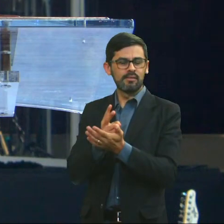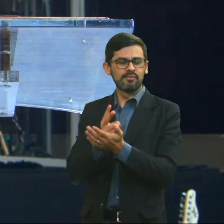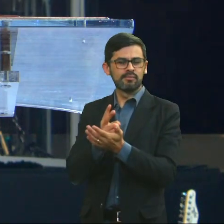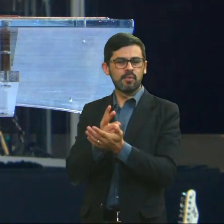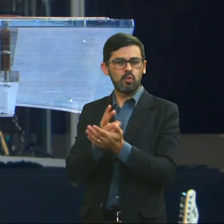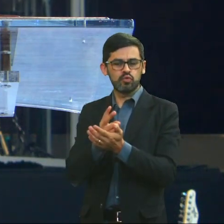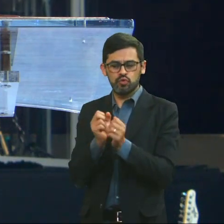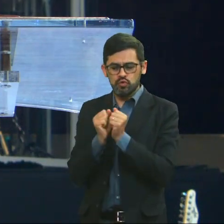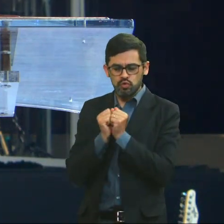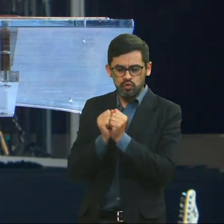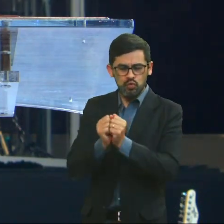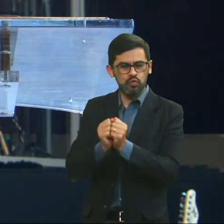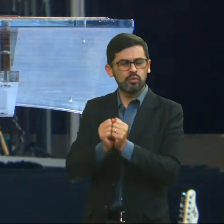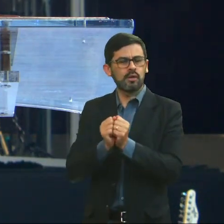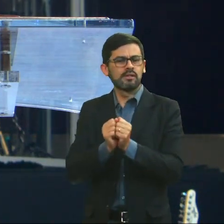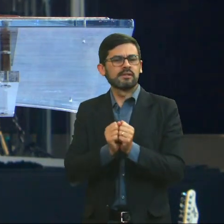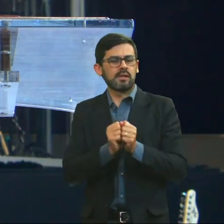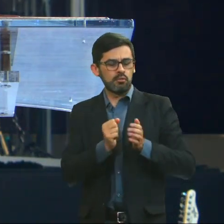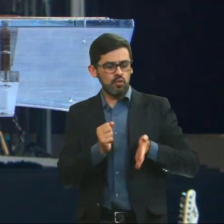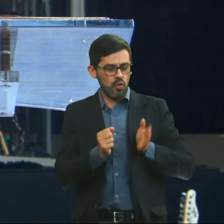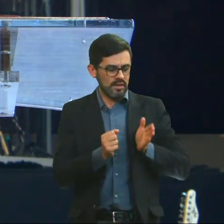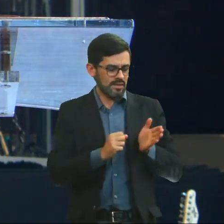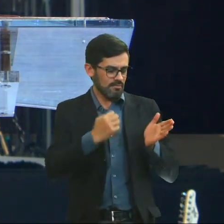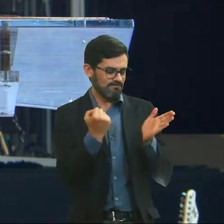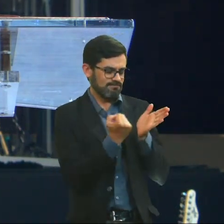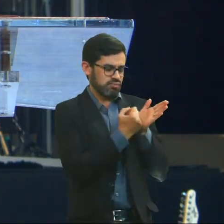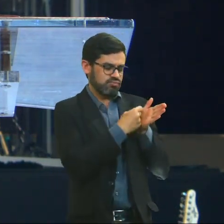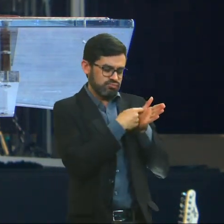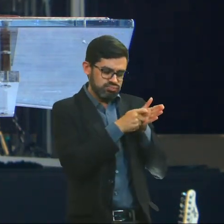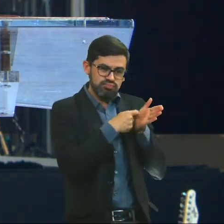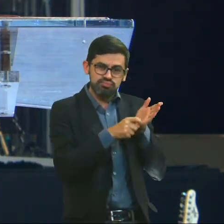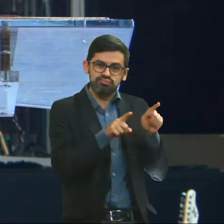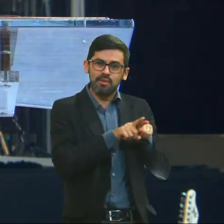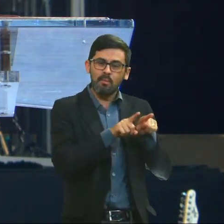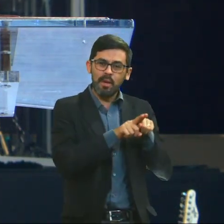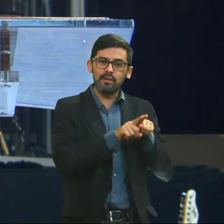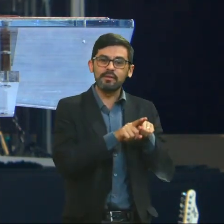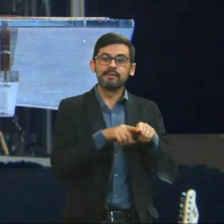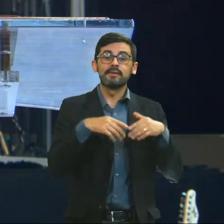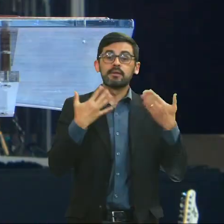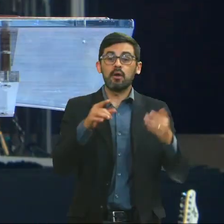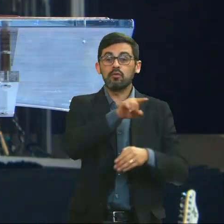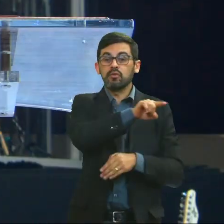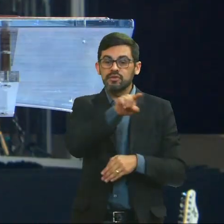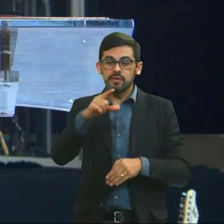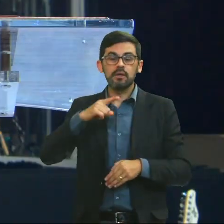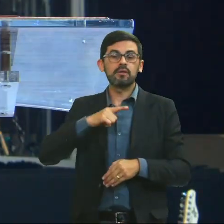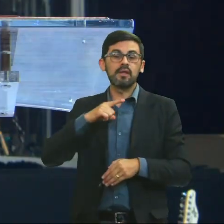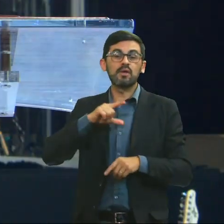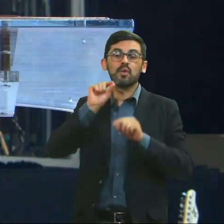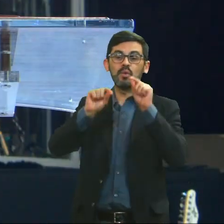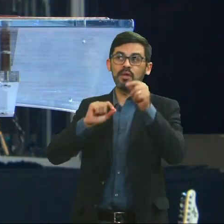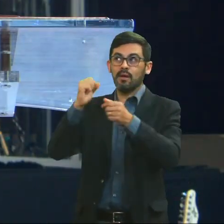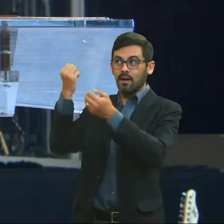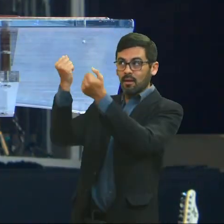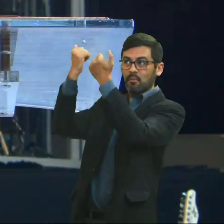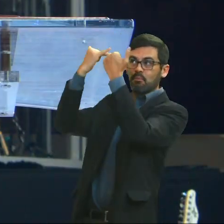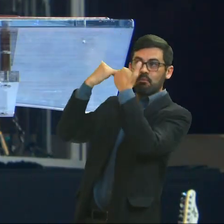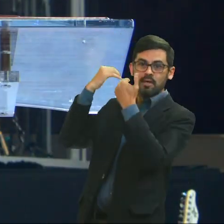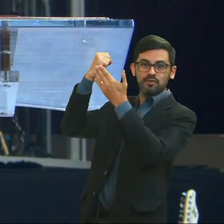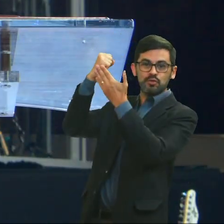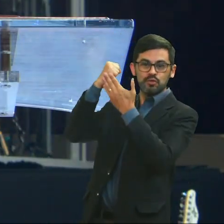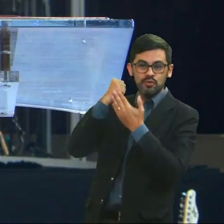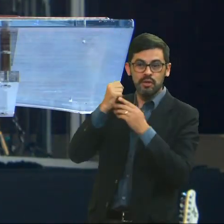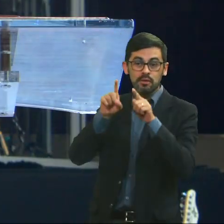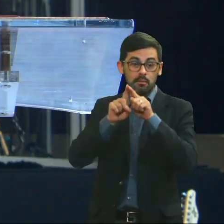seu pescoço, escreva-os na tábua do seu coração. Então você terá o favor de Deus e